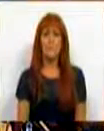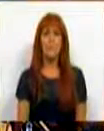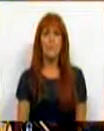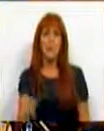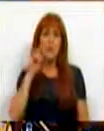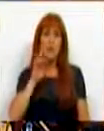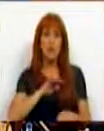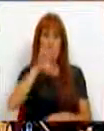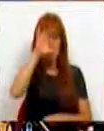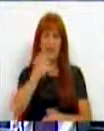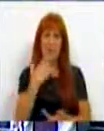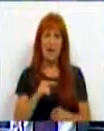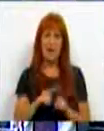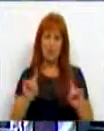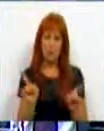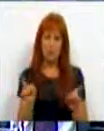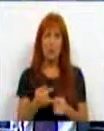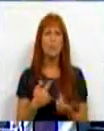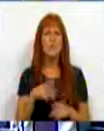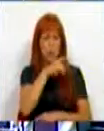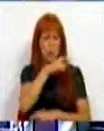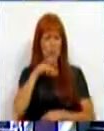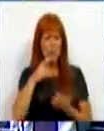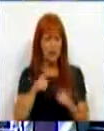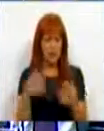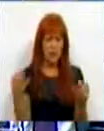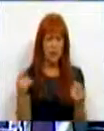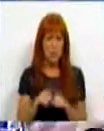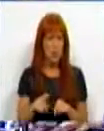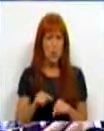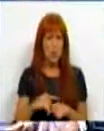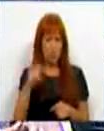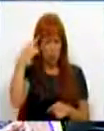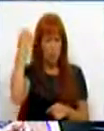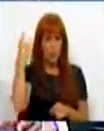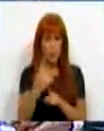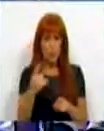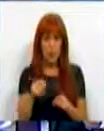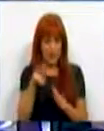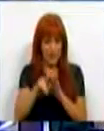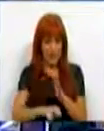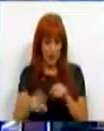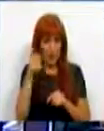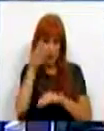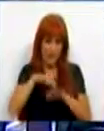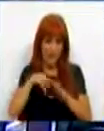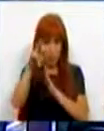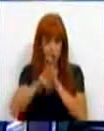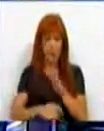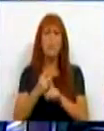Senhora Ministra, peço para sintetizar, faz favor. É um compromisso que, de facto, não foi compreendido porque faz o relatório.